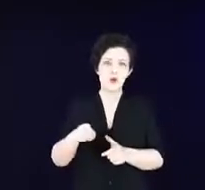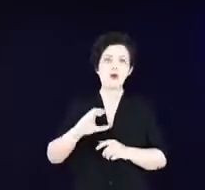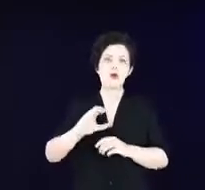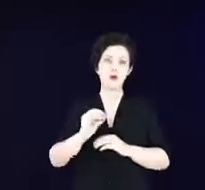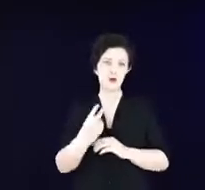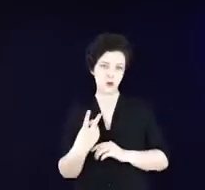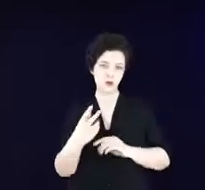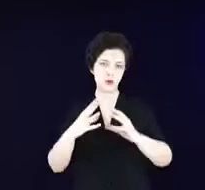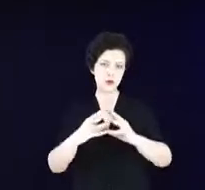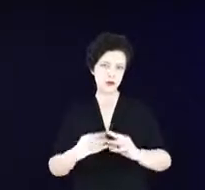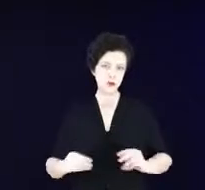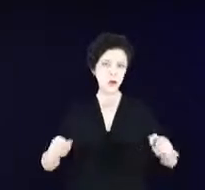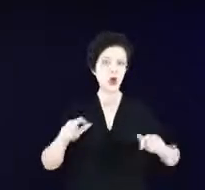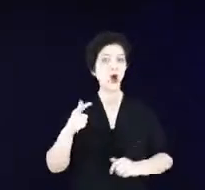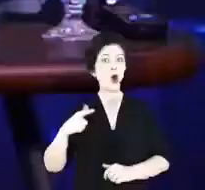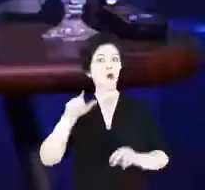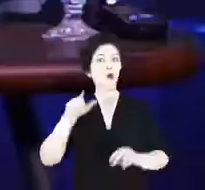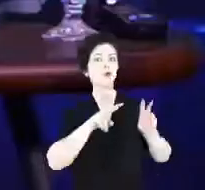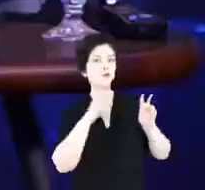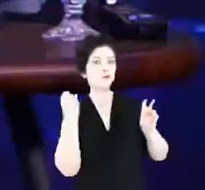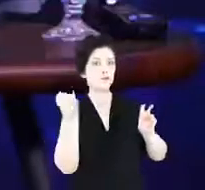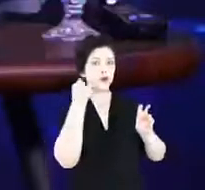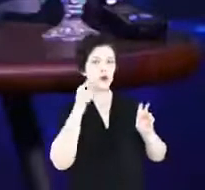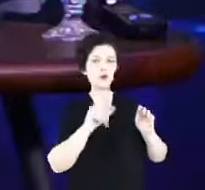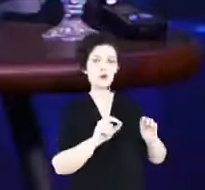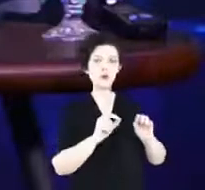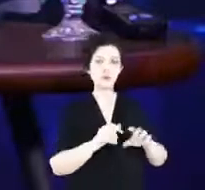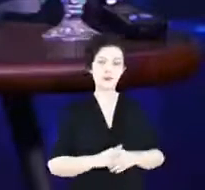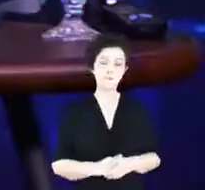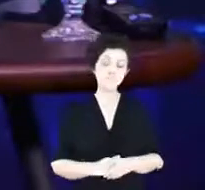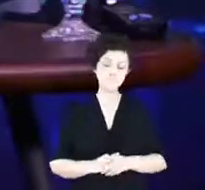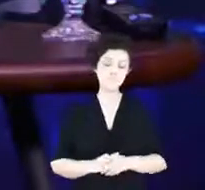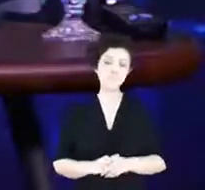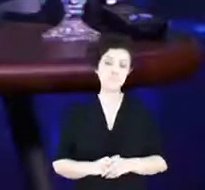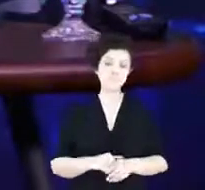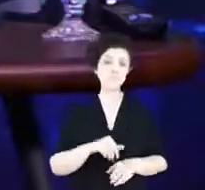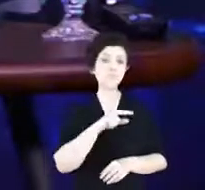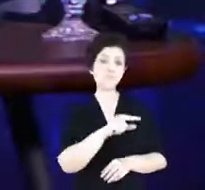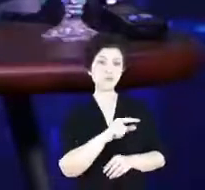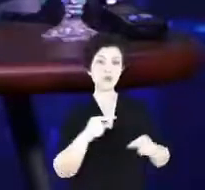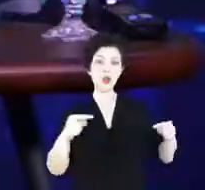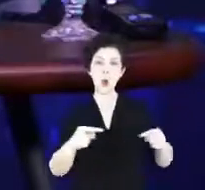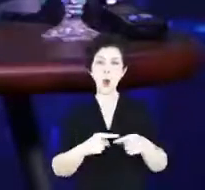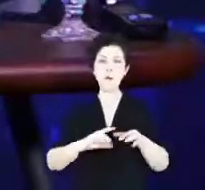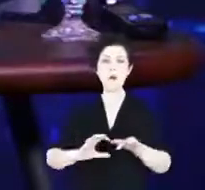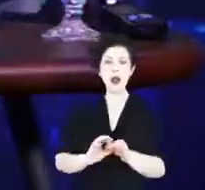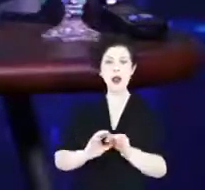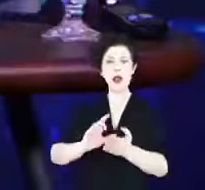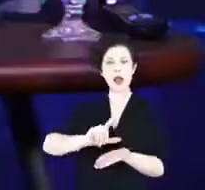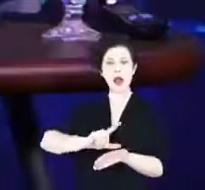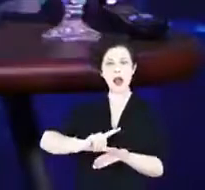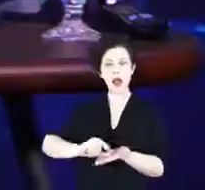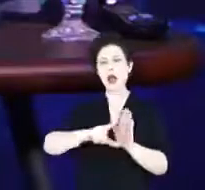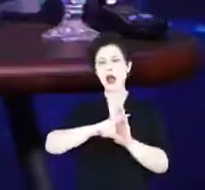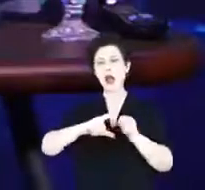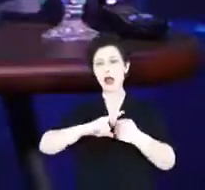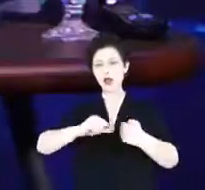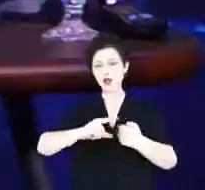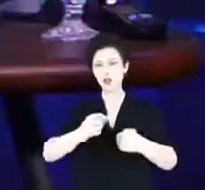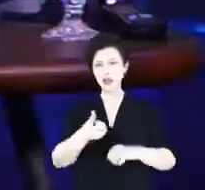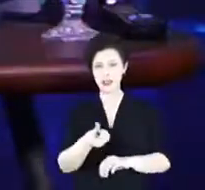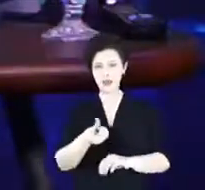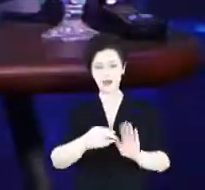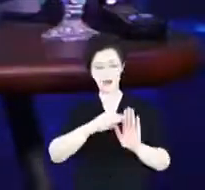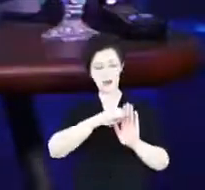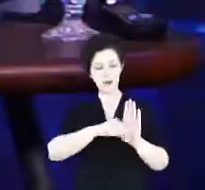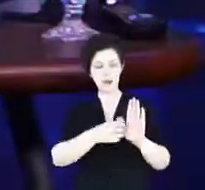muito relevante, que é que está associado ao artigo 6º, que é a